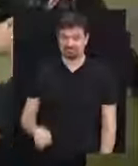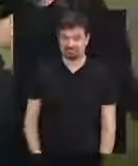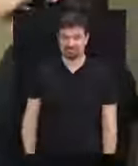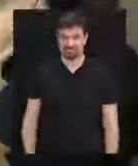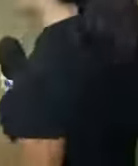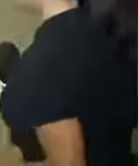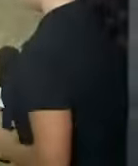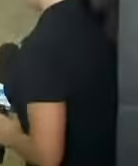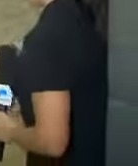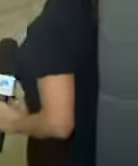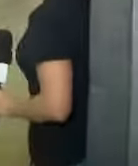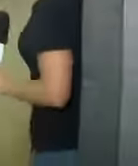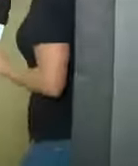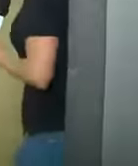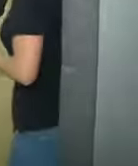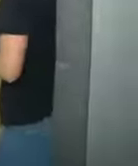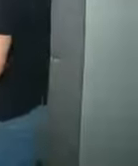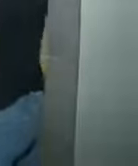vendo.